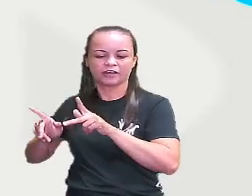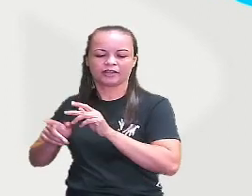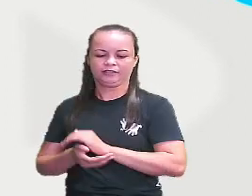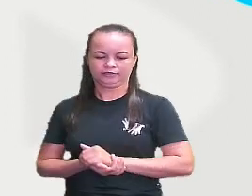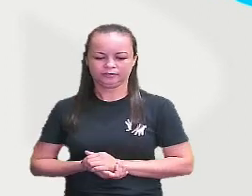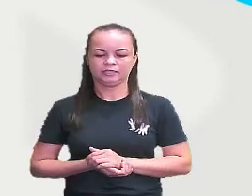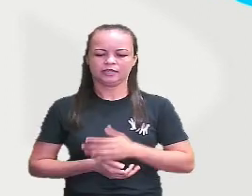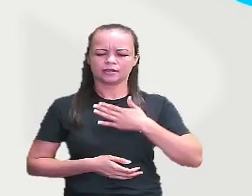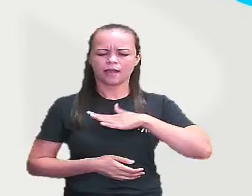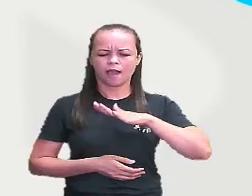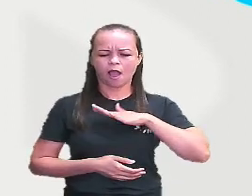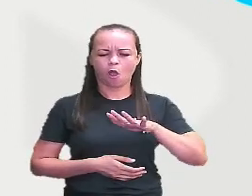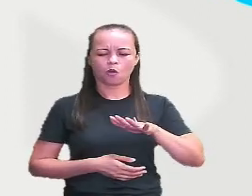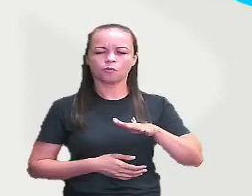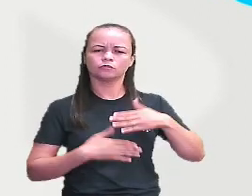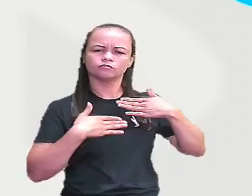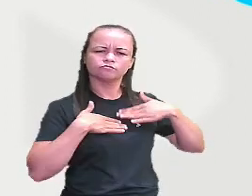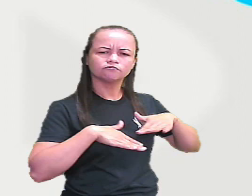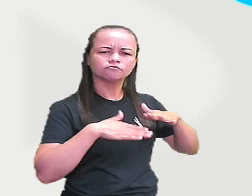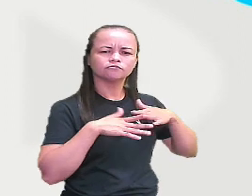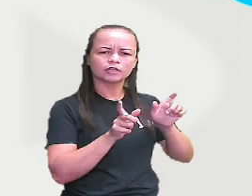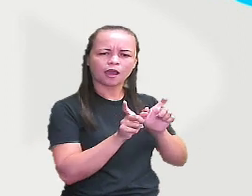agitado, sumir,